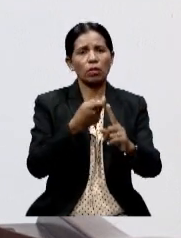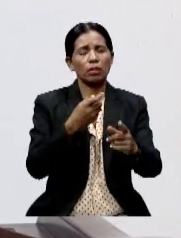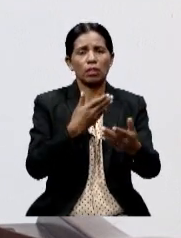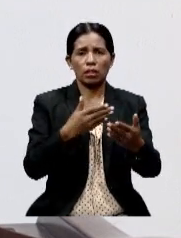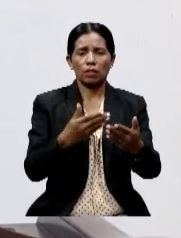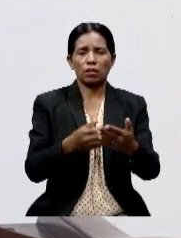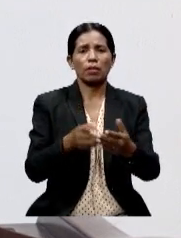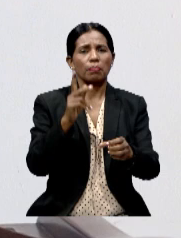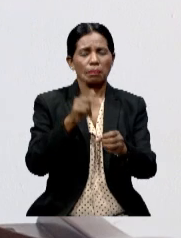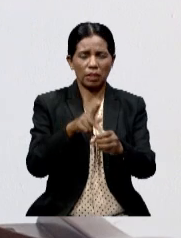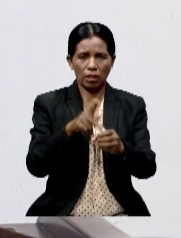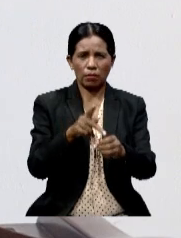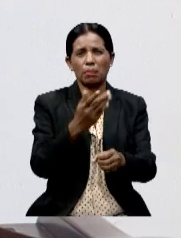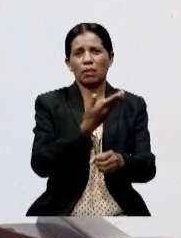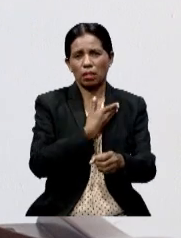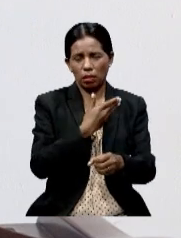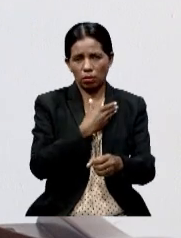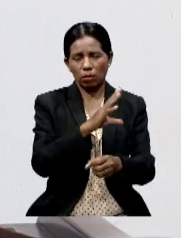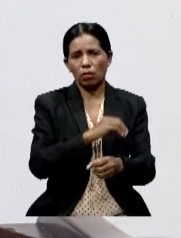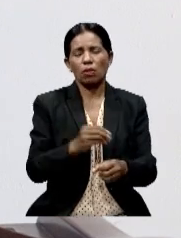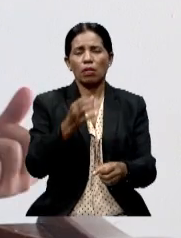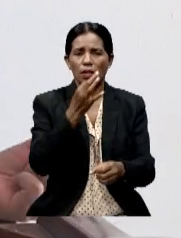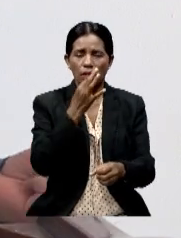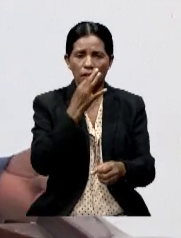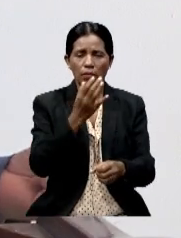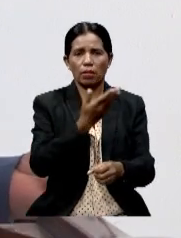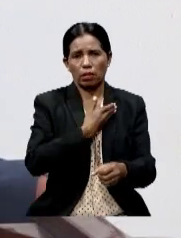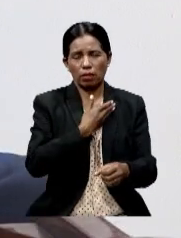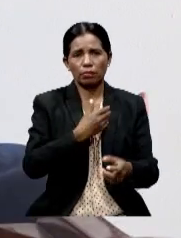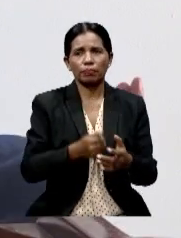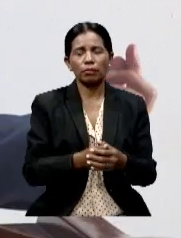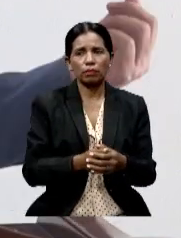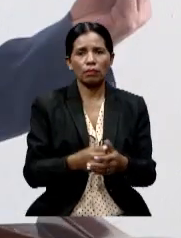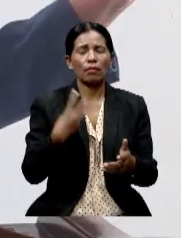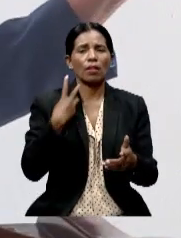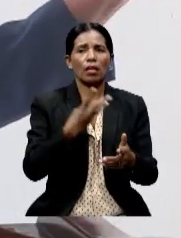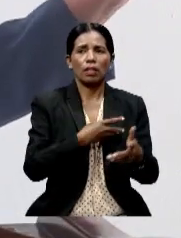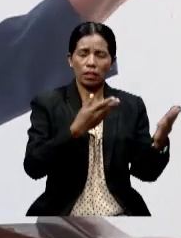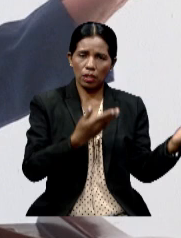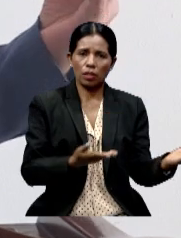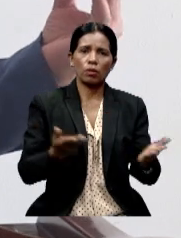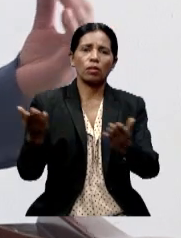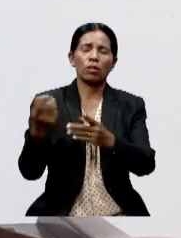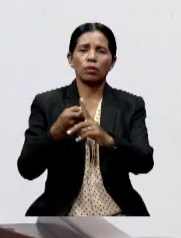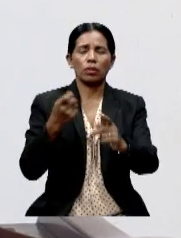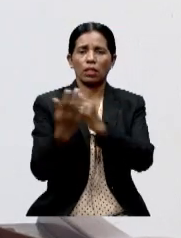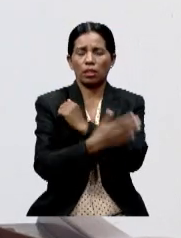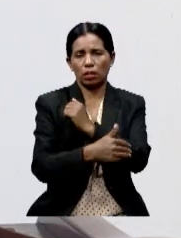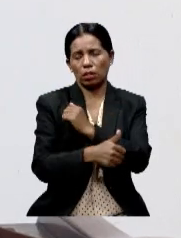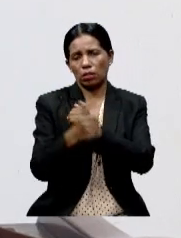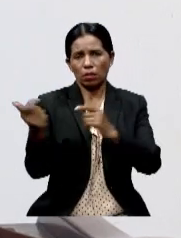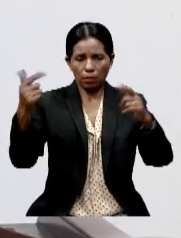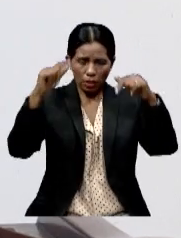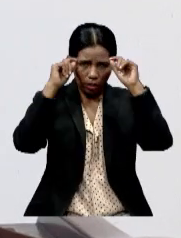combustíveis, como os preços aihã. Preço ser né, inflacionário, então, no momento, e talori, o se faz em nação ser ali, mas